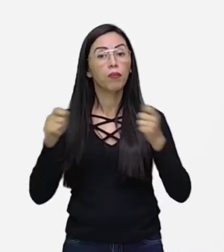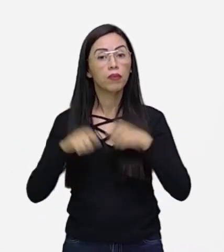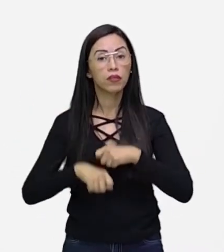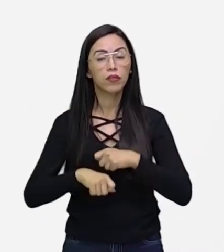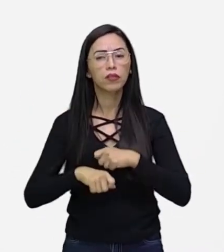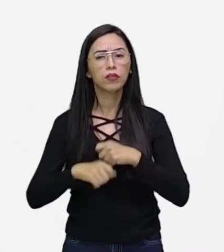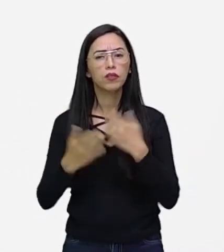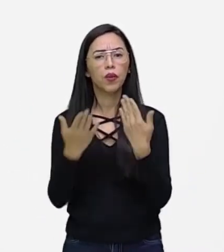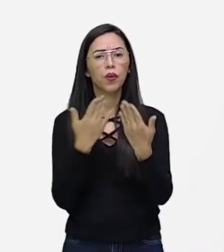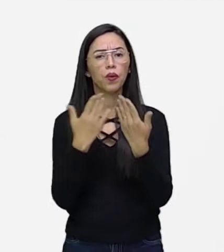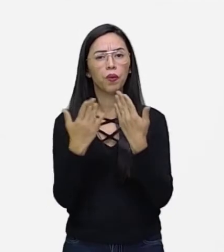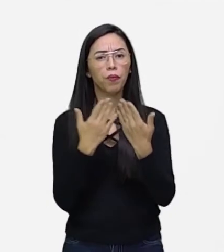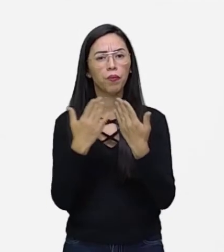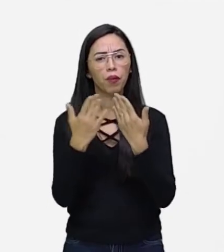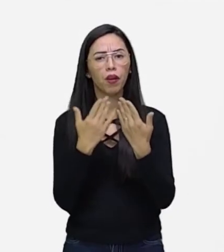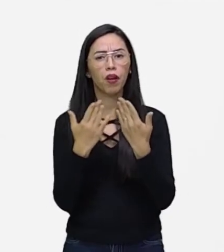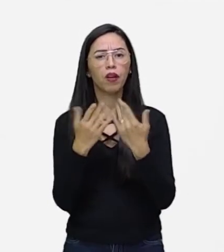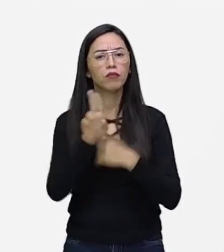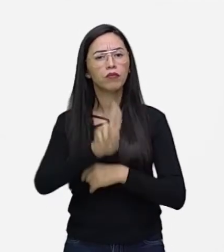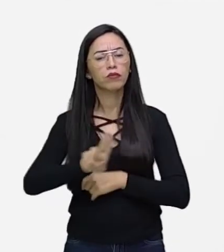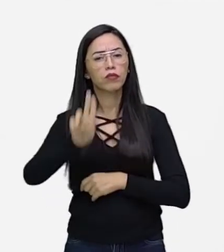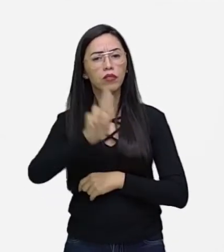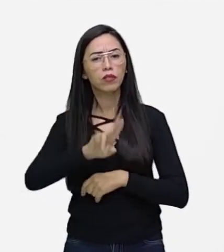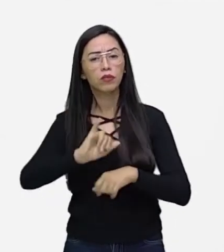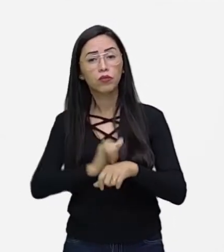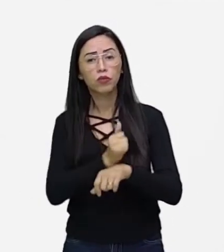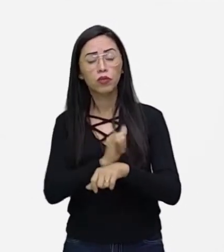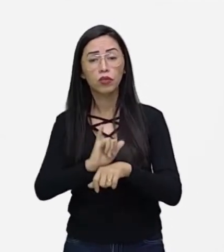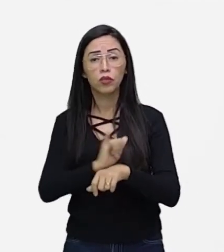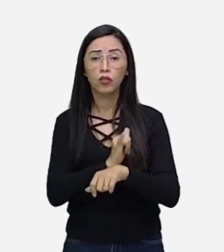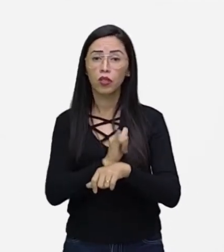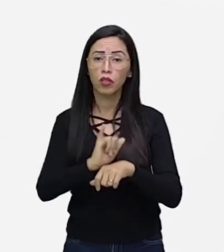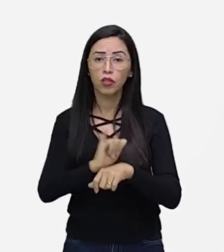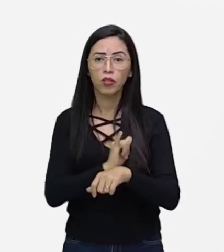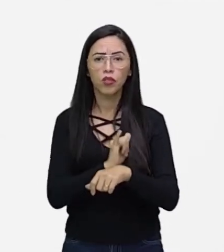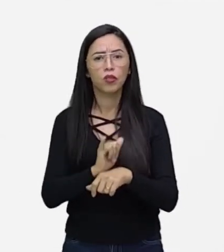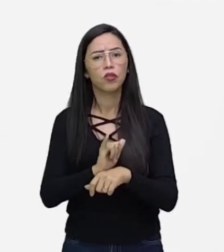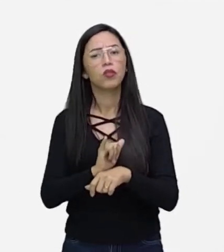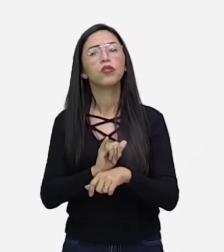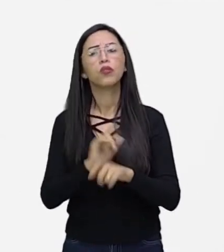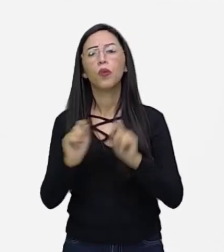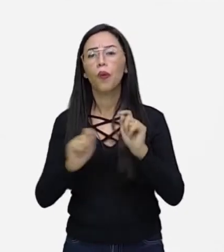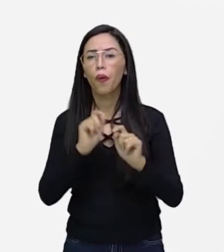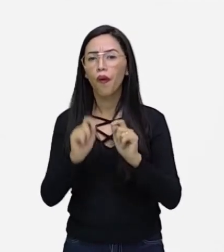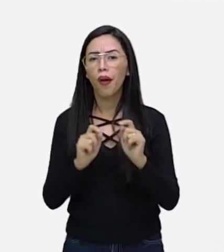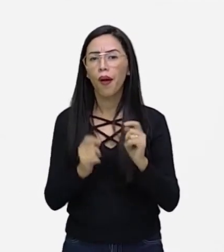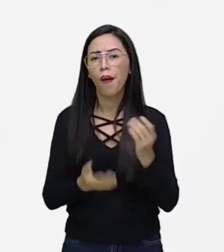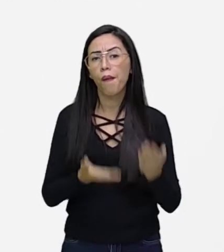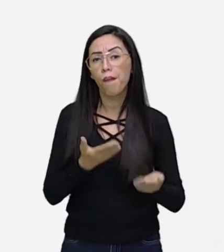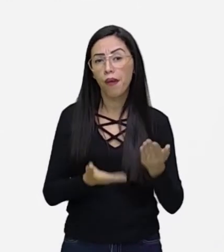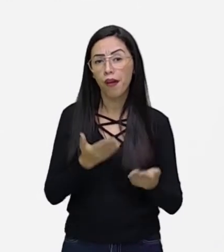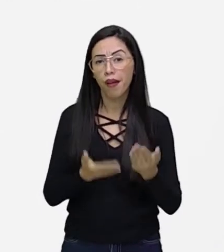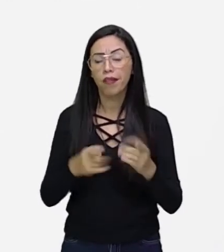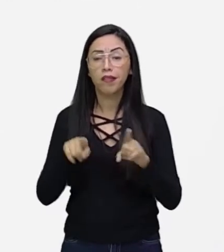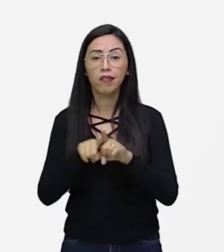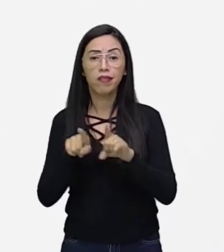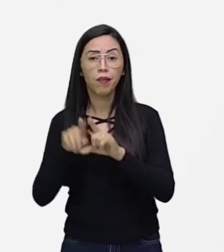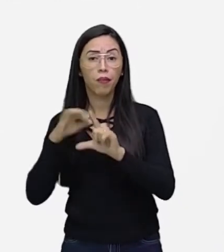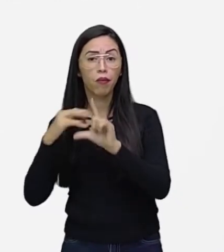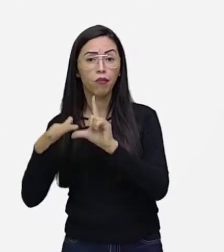habilidade, comparar, através de estratégias pessoais, grandezas de massa e